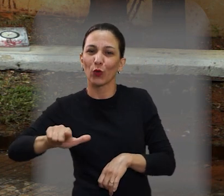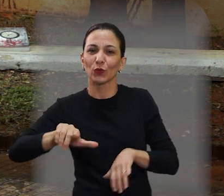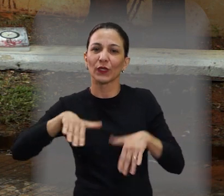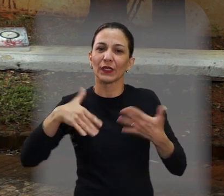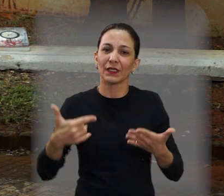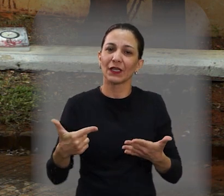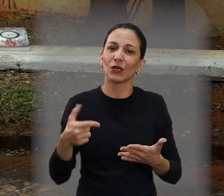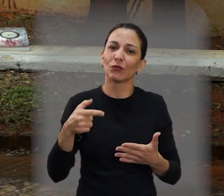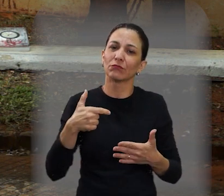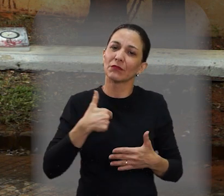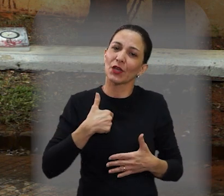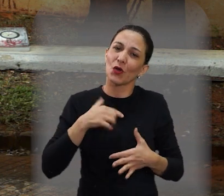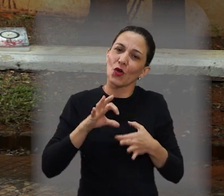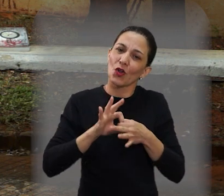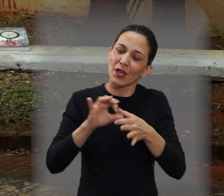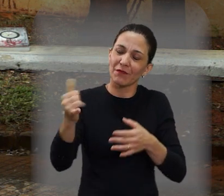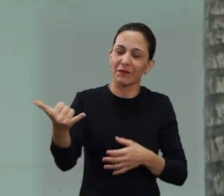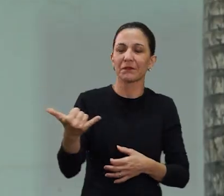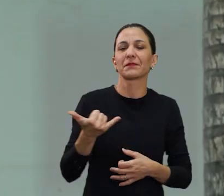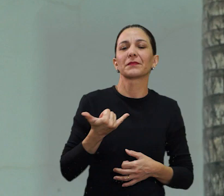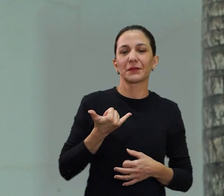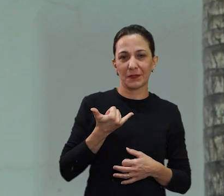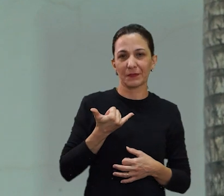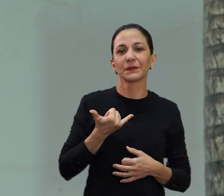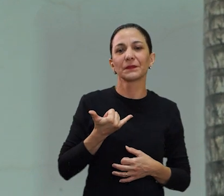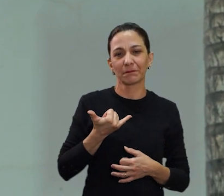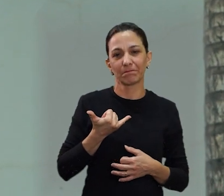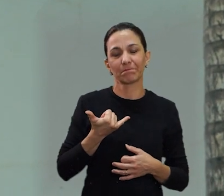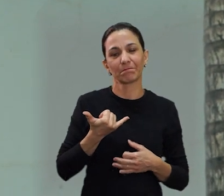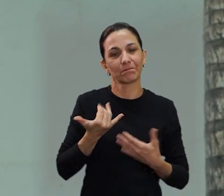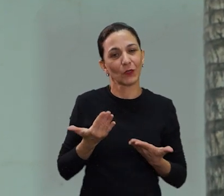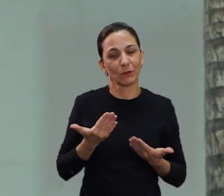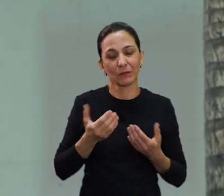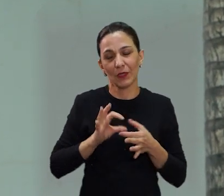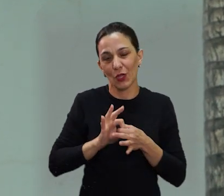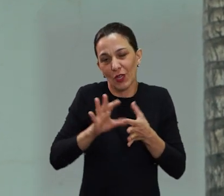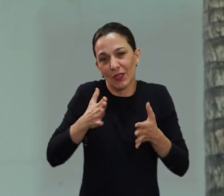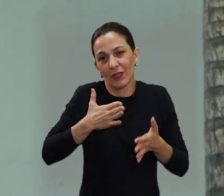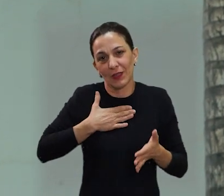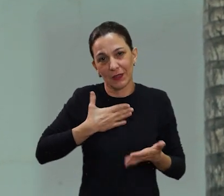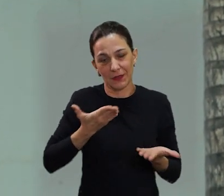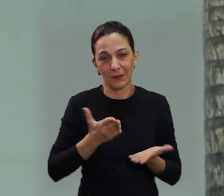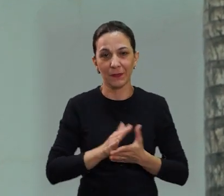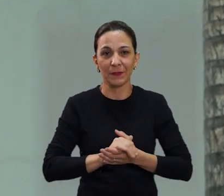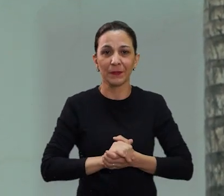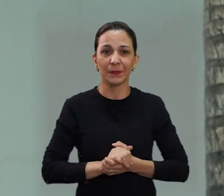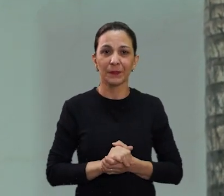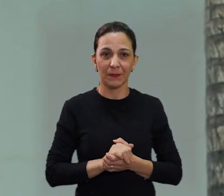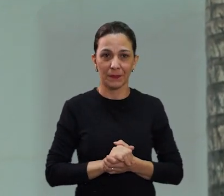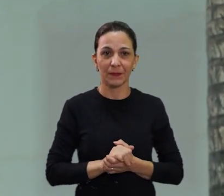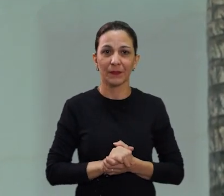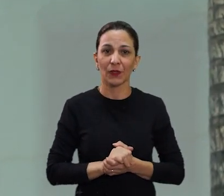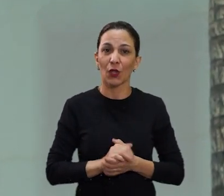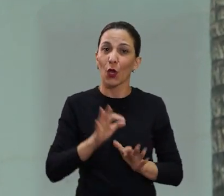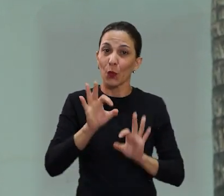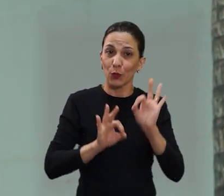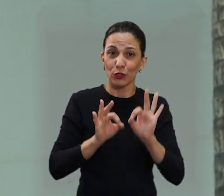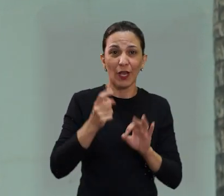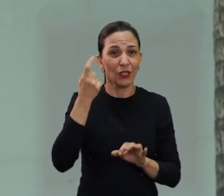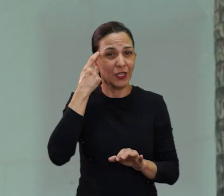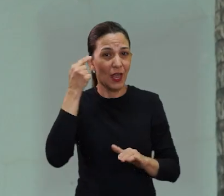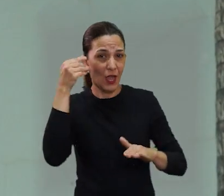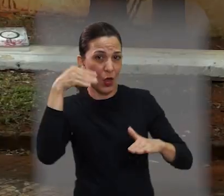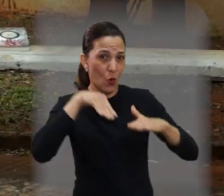outros planos, tal. Ele falou, se você quiser seguir, eu tô com outros projetos aqui, segue com o Kernel. Fui, tal, engavetei, tirei